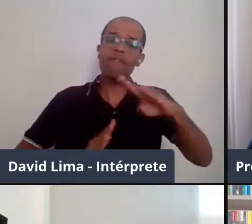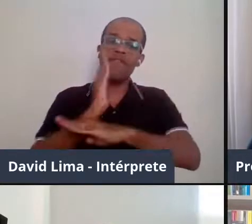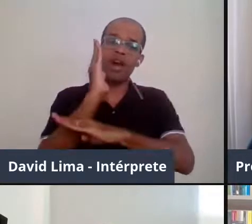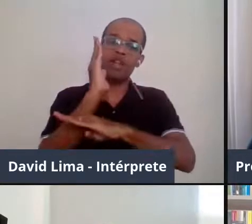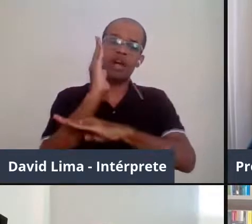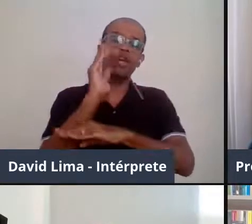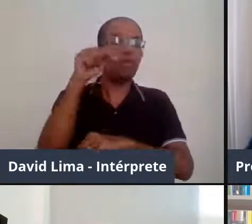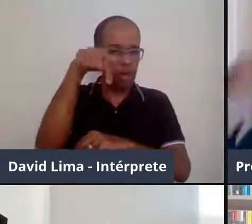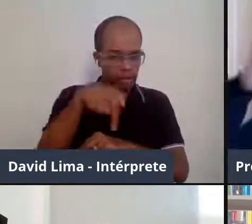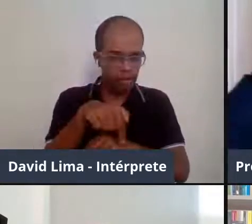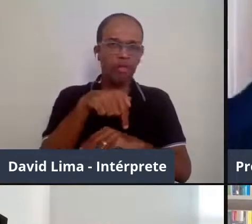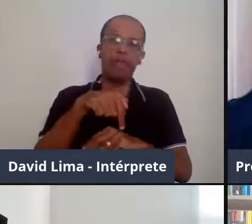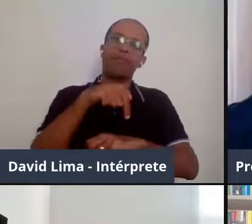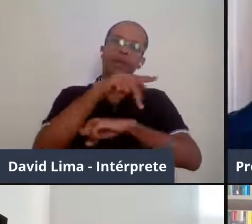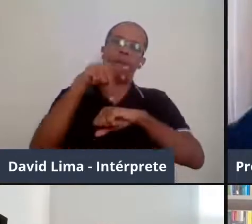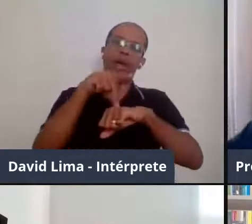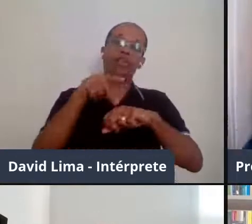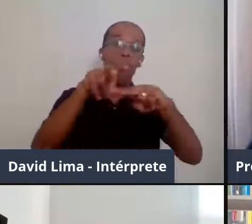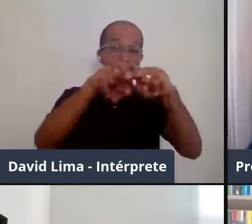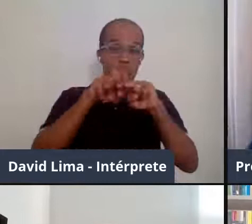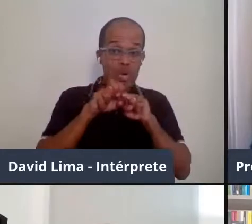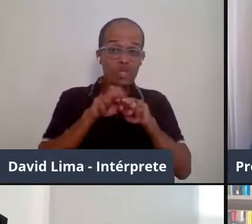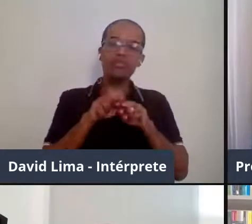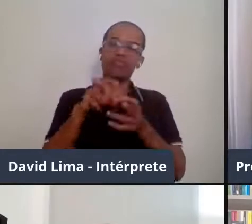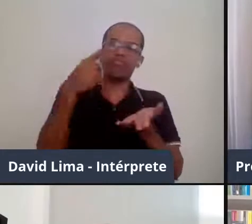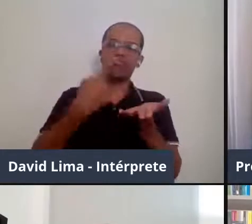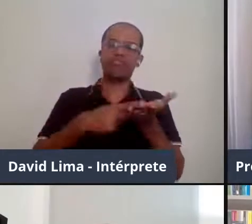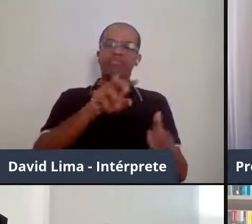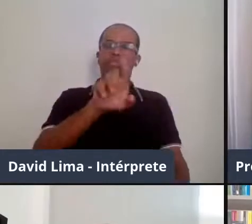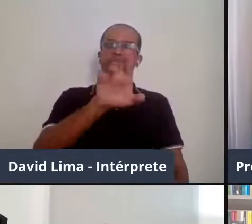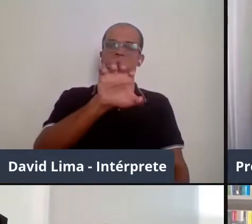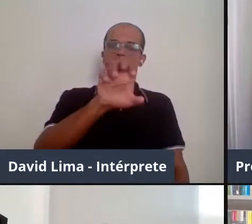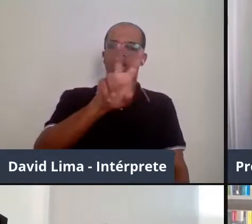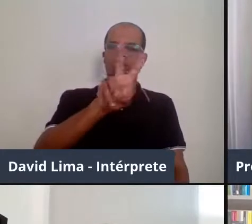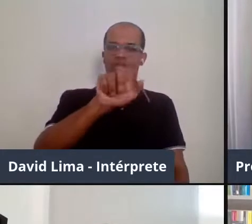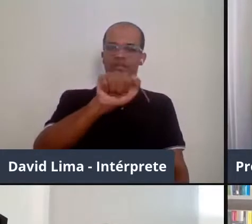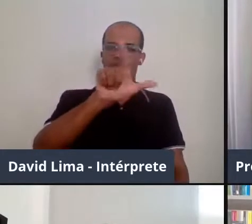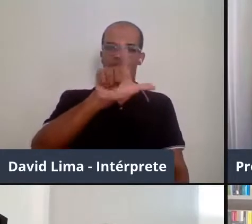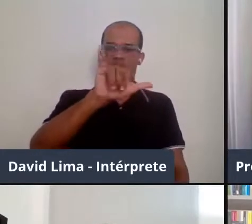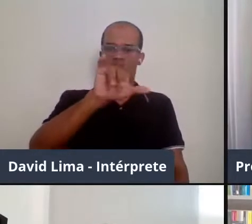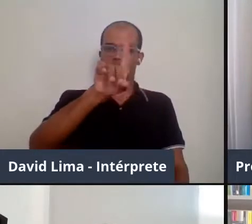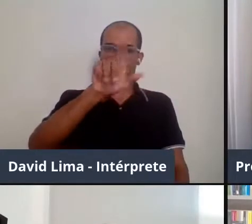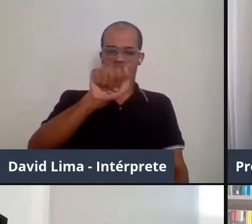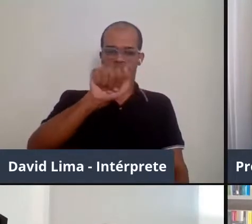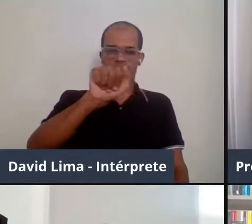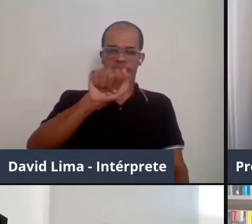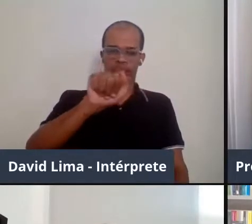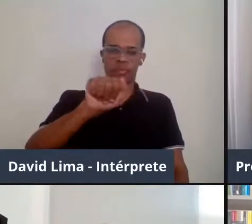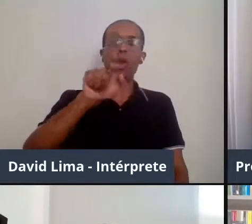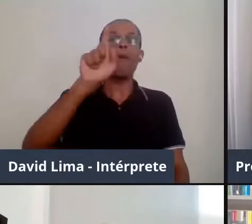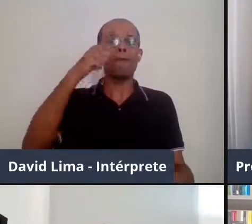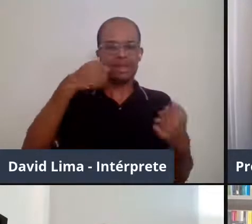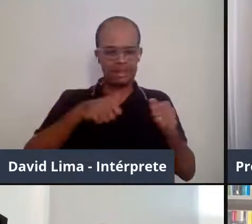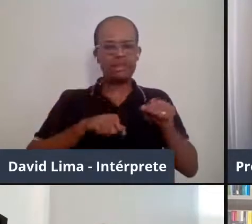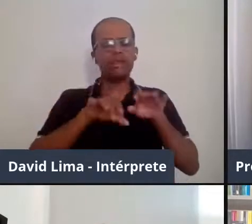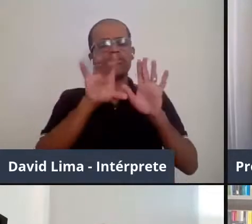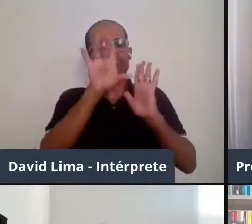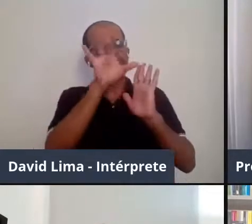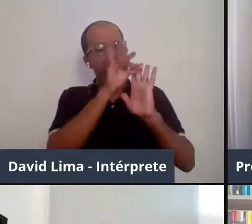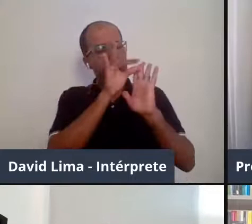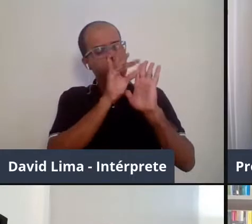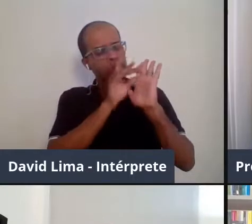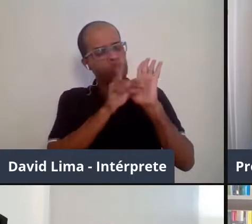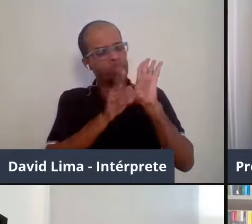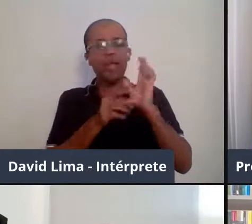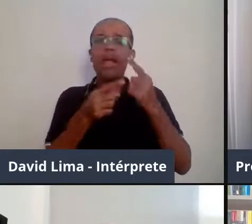o Revalida. A revalidação não pode ter um caráter restrito. Tem que ser um processo criterioso, mas sem levantar